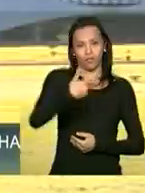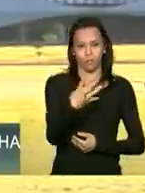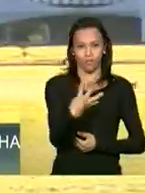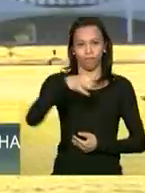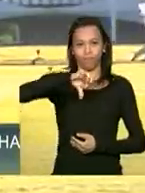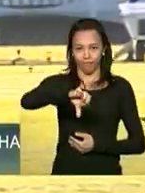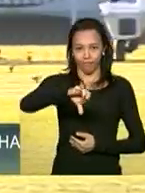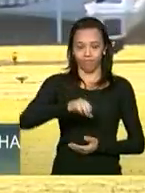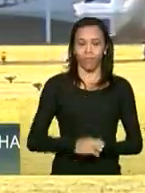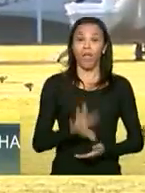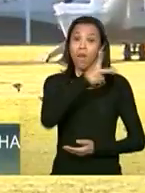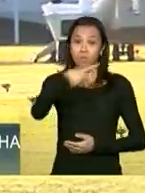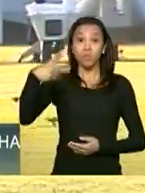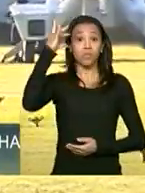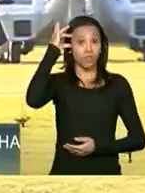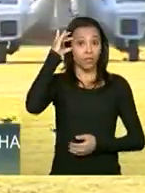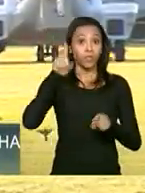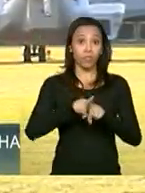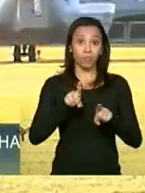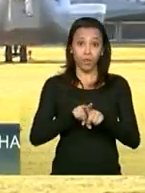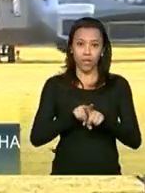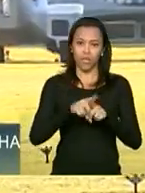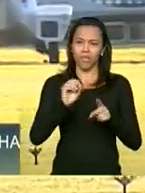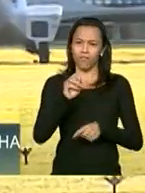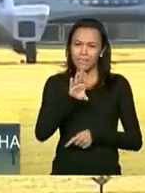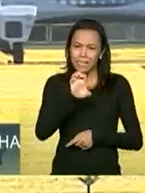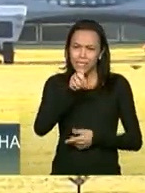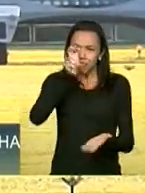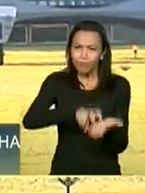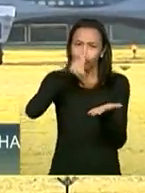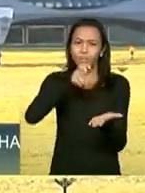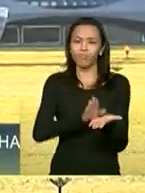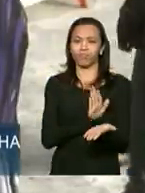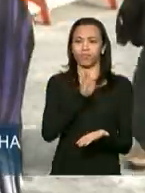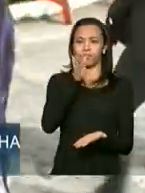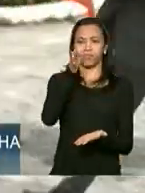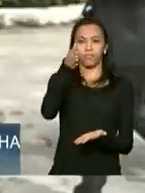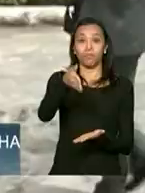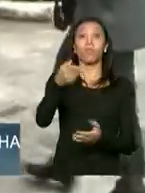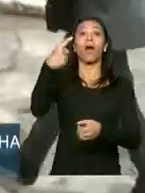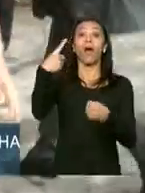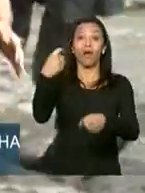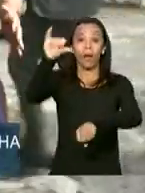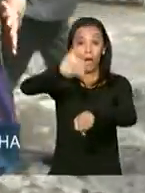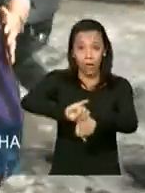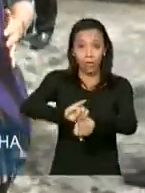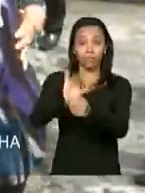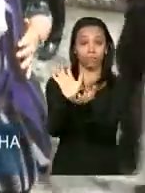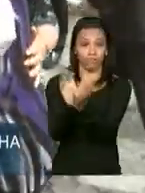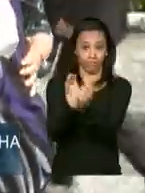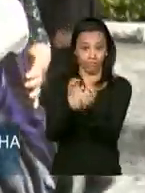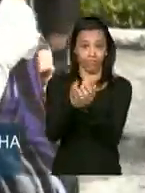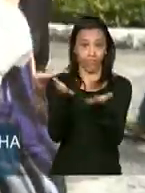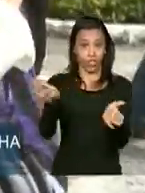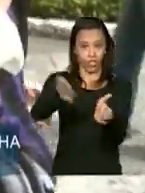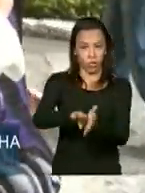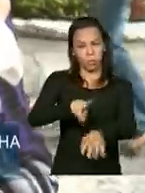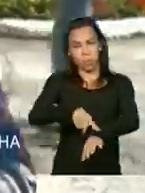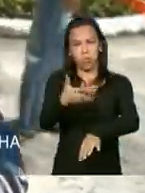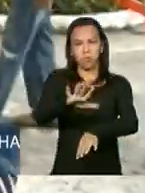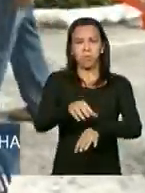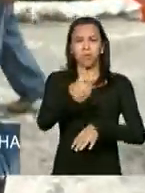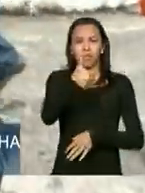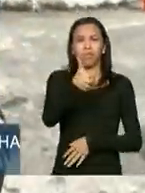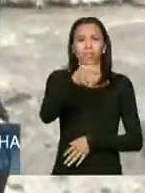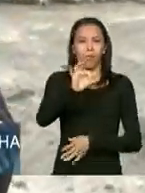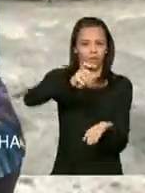anos. A presidenta Dilma Rousseff embarcou logo cedo para a cidade do Recife. Ela chegou à capital pernambucana por volta das 10